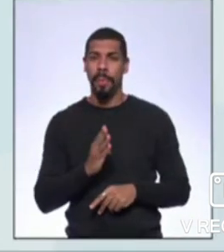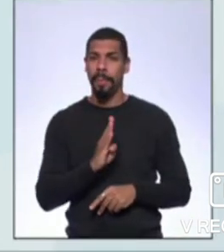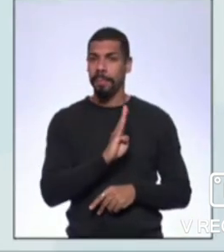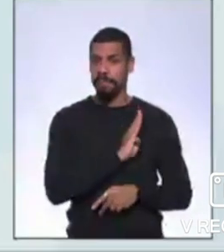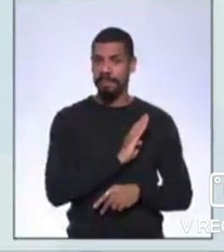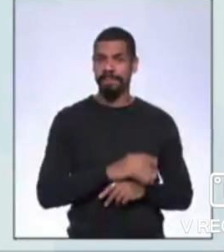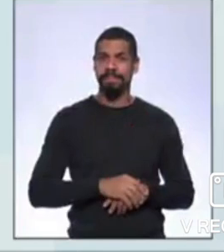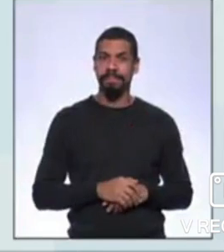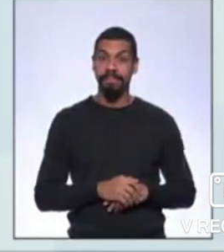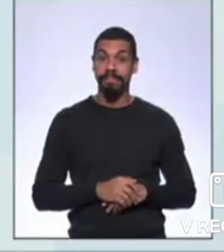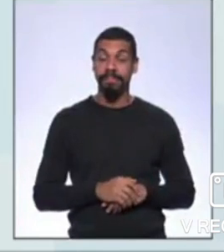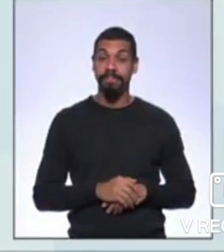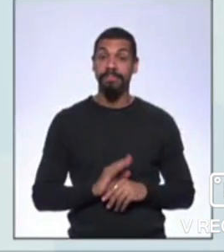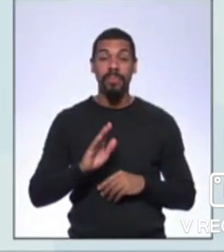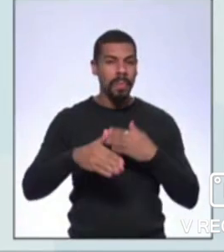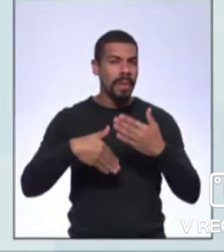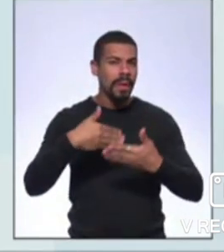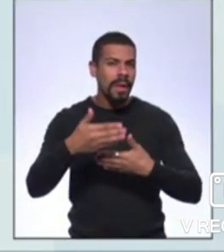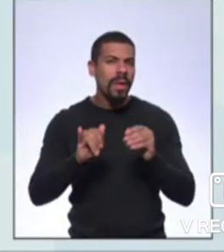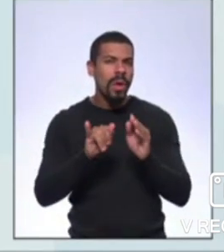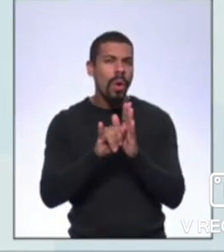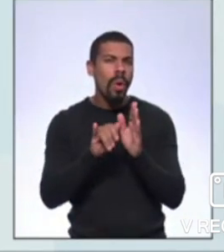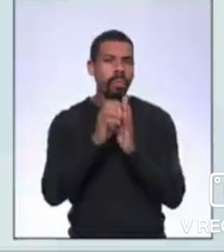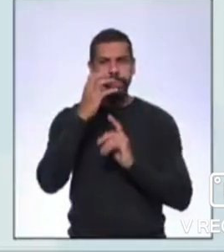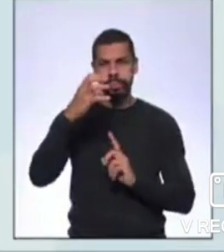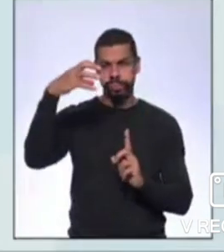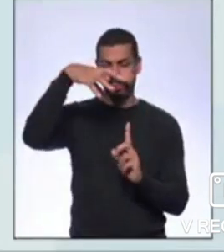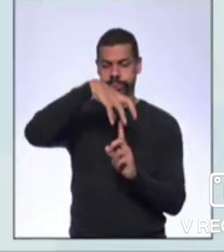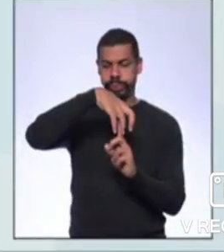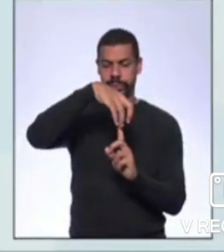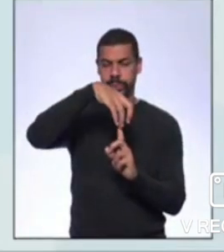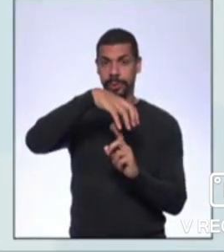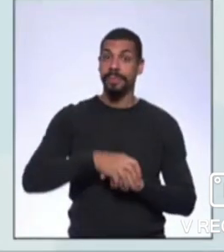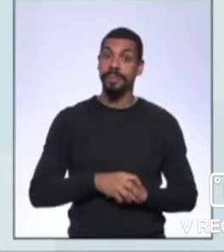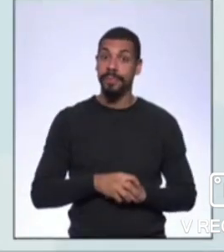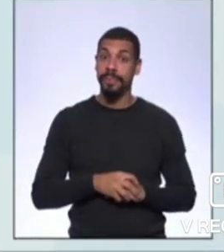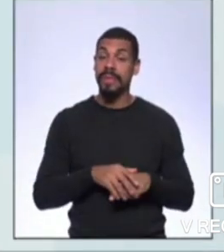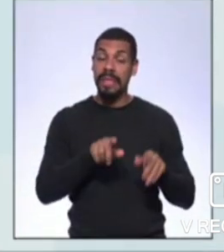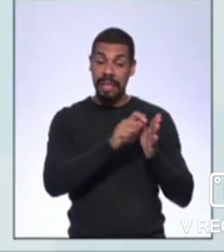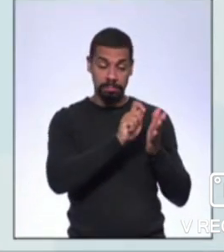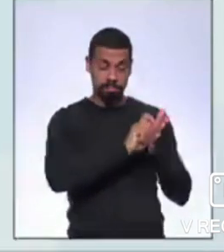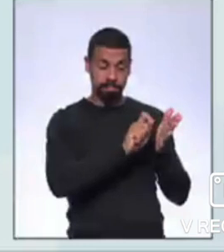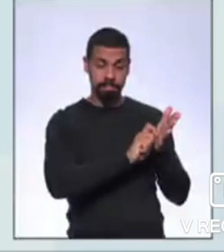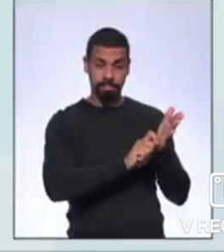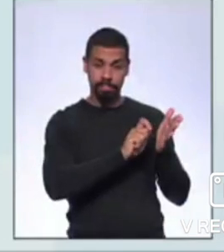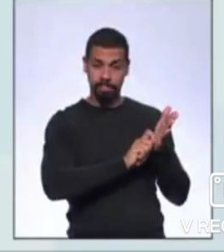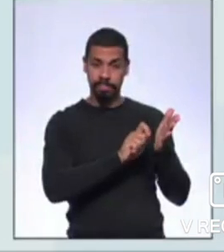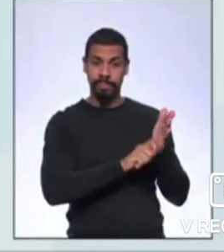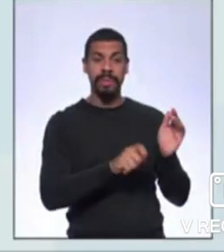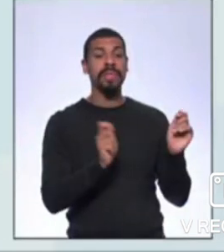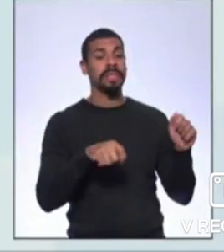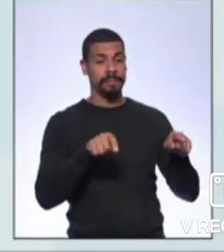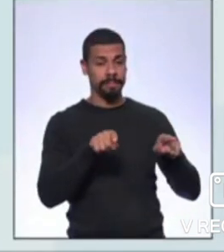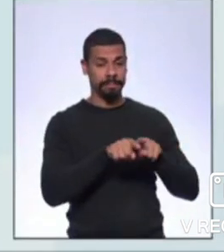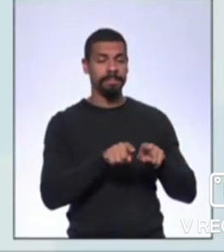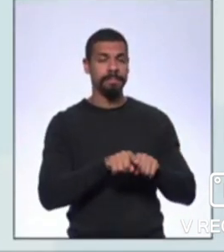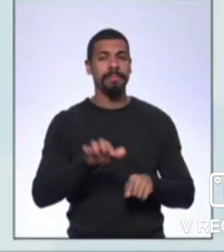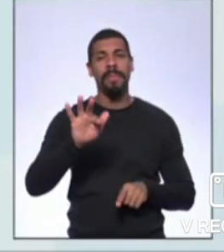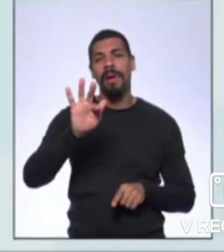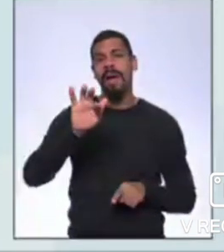né, quando teve a centralização da monarquia e tudo mais, e os escritos do Flávio Josefo, que era um